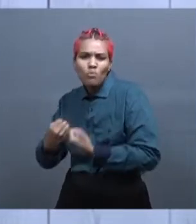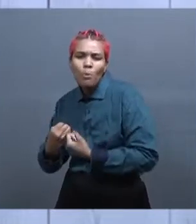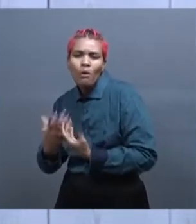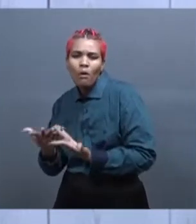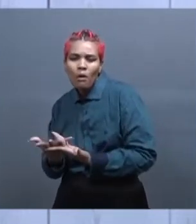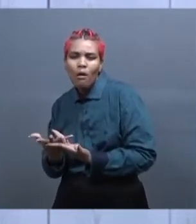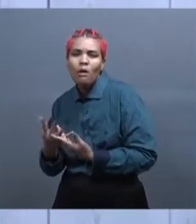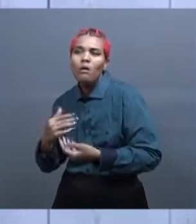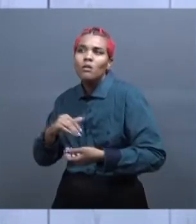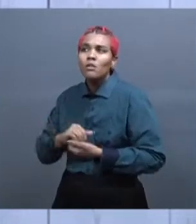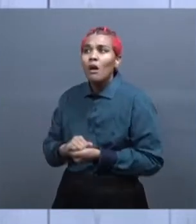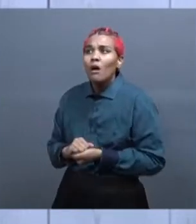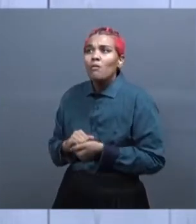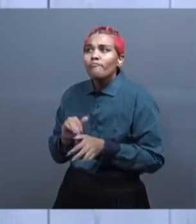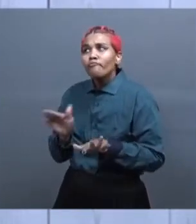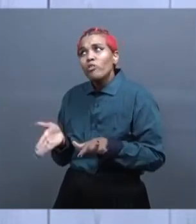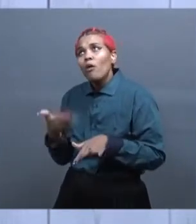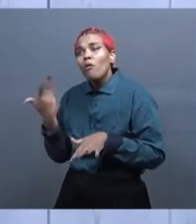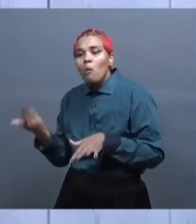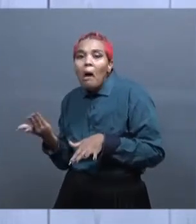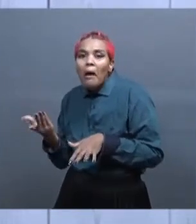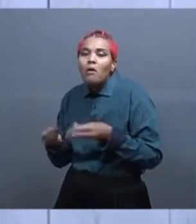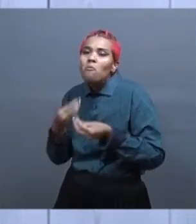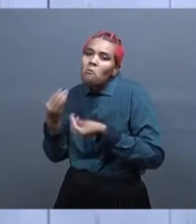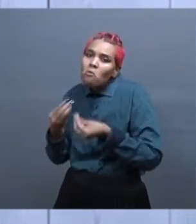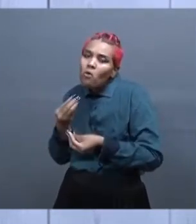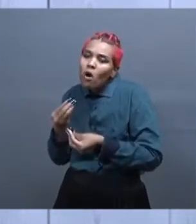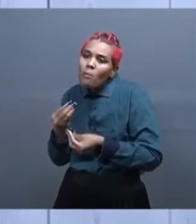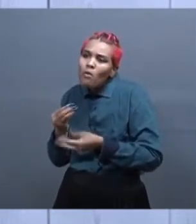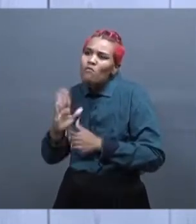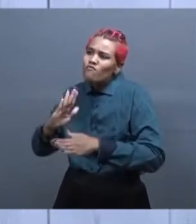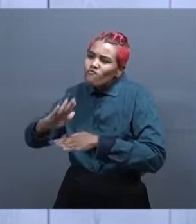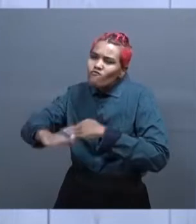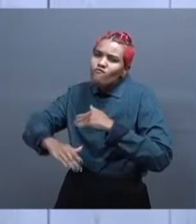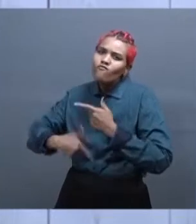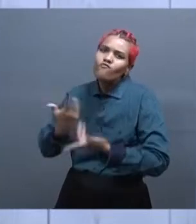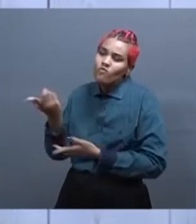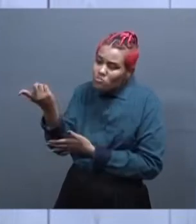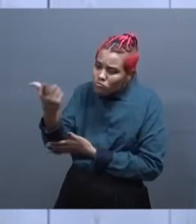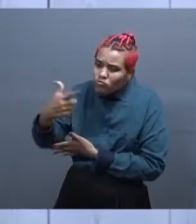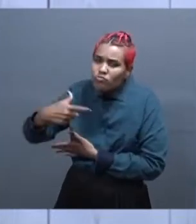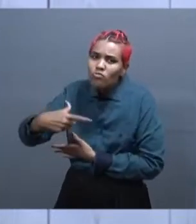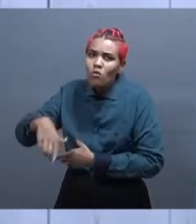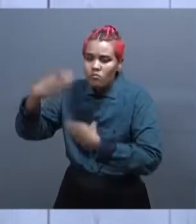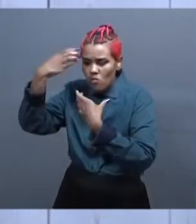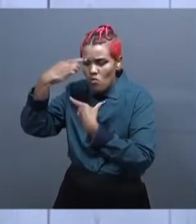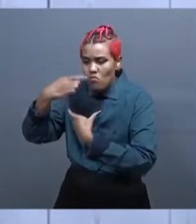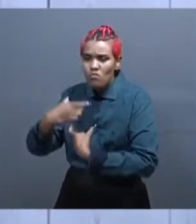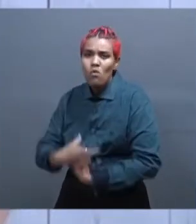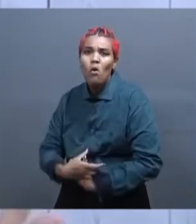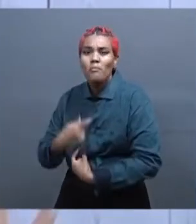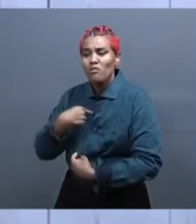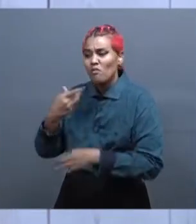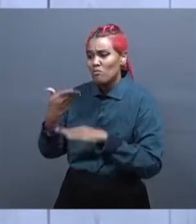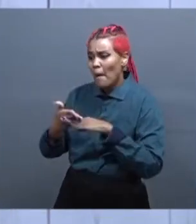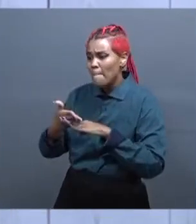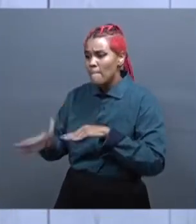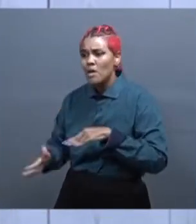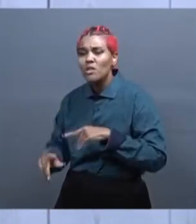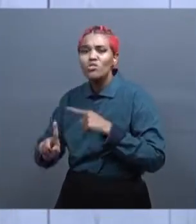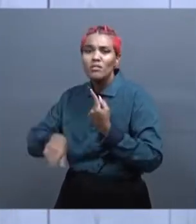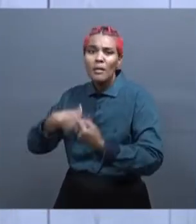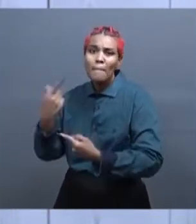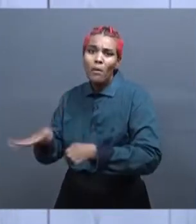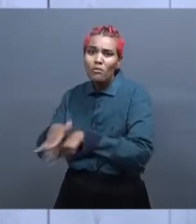que seria uma forma de retomar o agenciamento sobre o próprio corpo que se perde por exemplo depois de